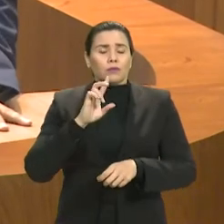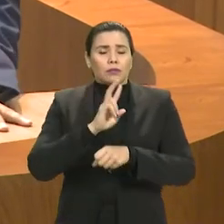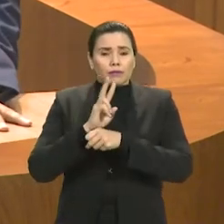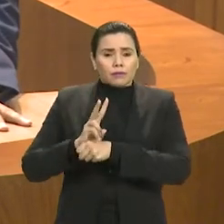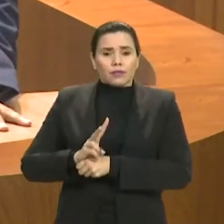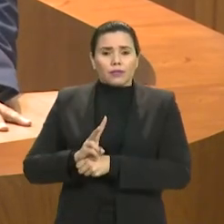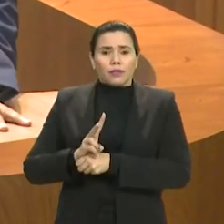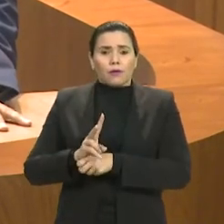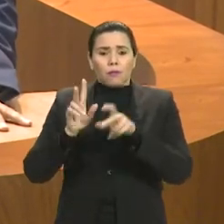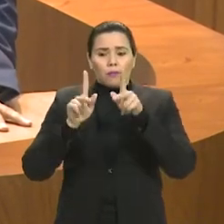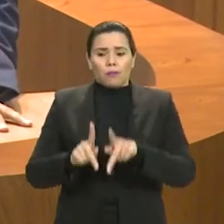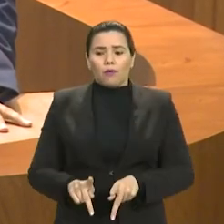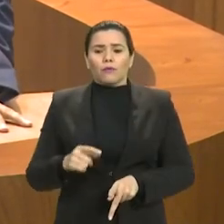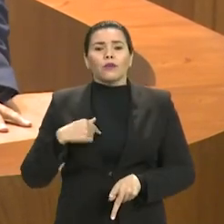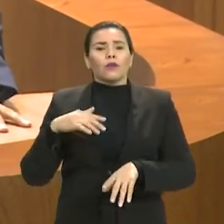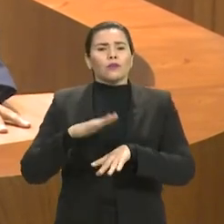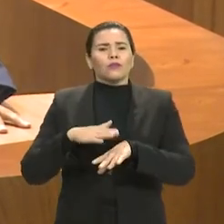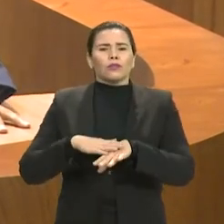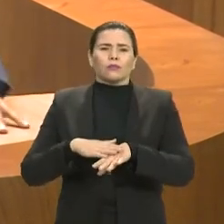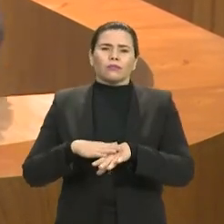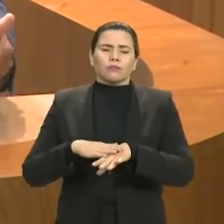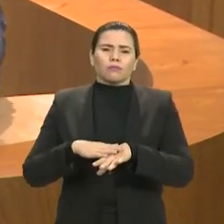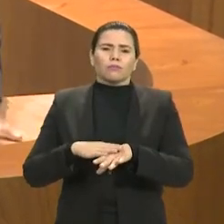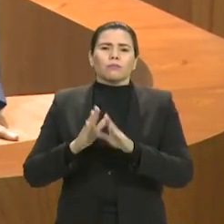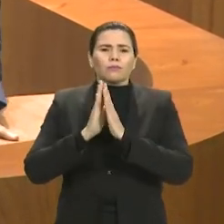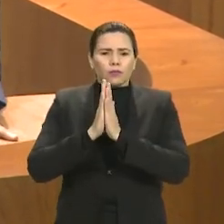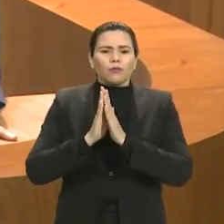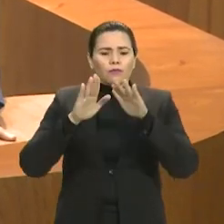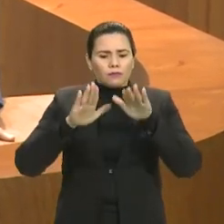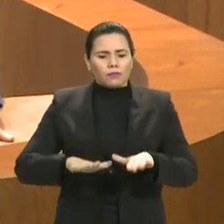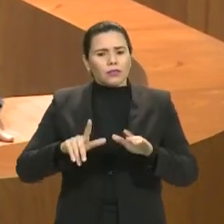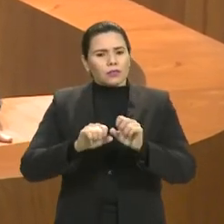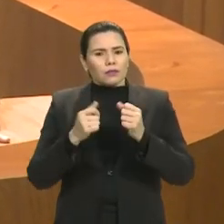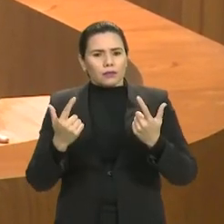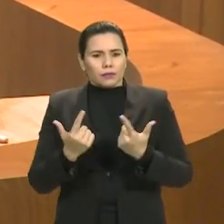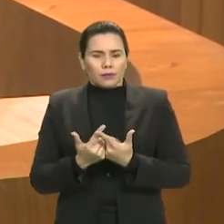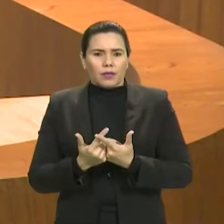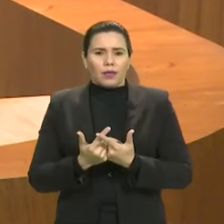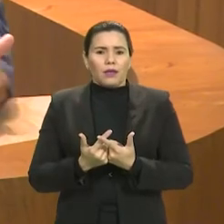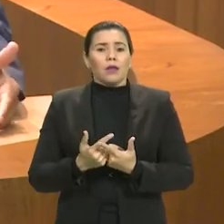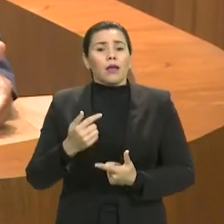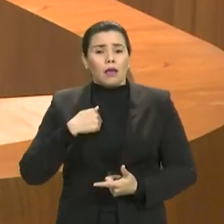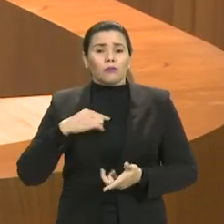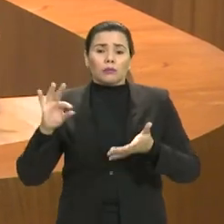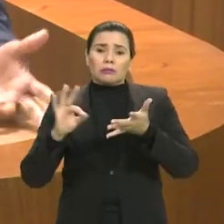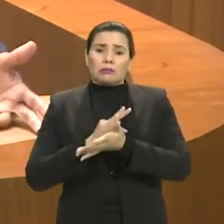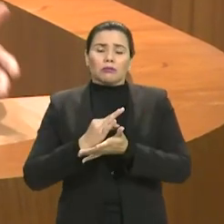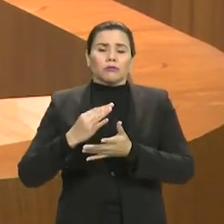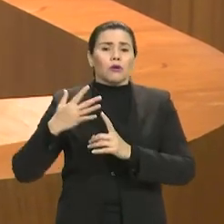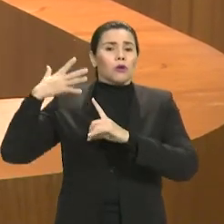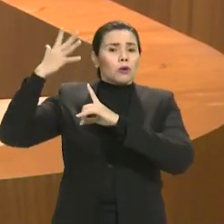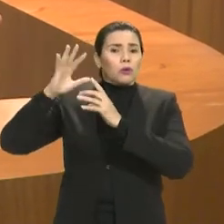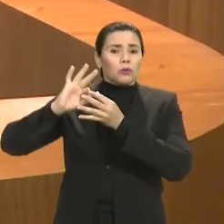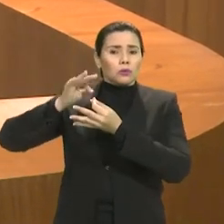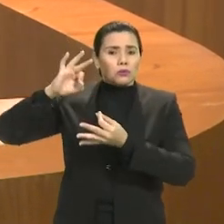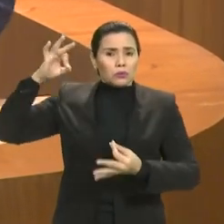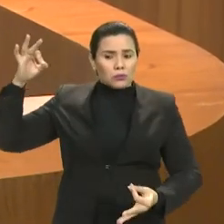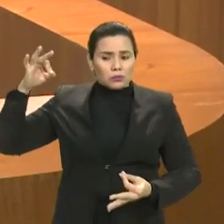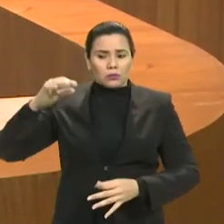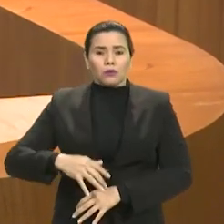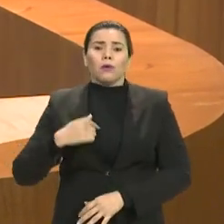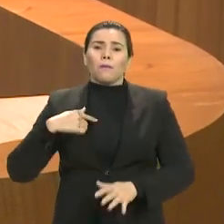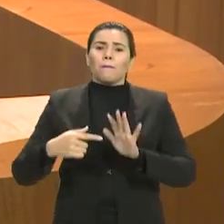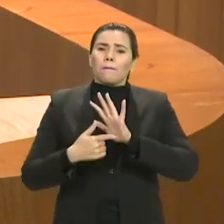professores, e eu convido a todos que possam acompanhar o nosso pronunciamento daqui a pouquinho, no grande expediente, para que eu possa mostrar as